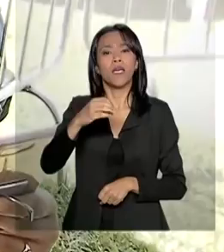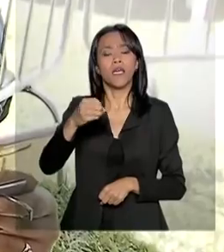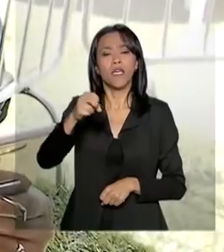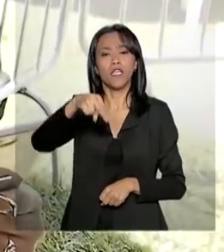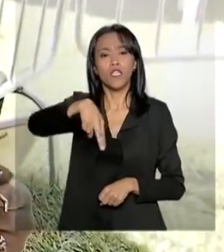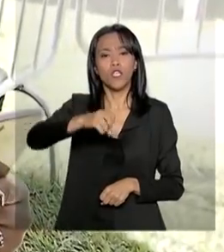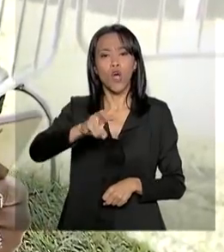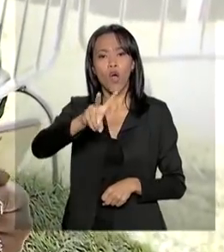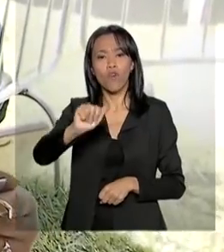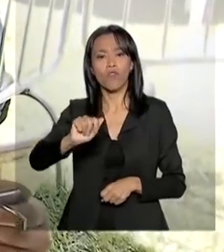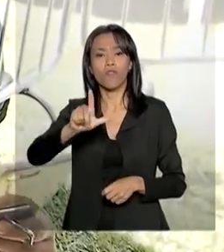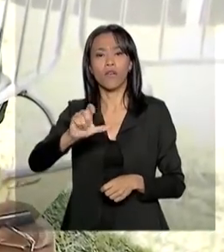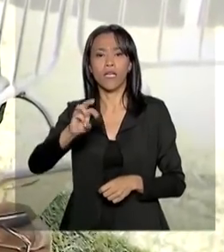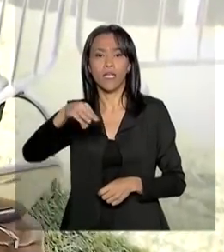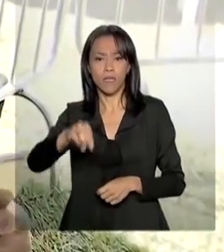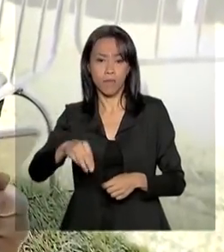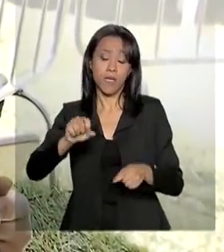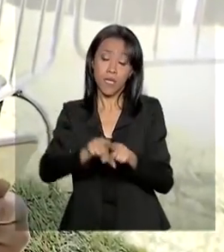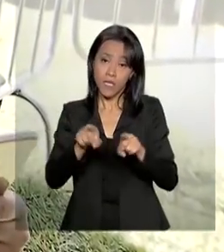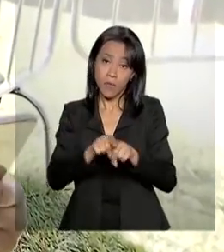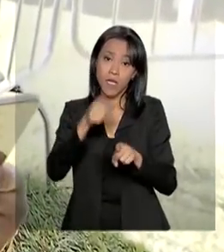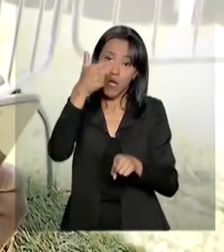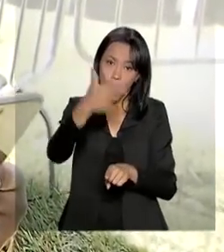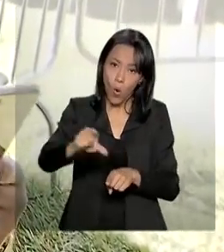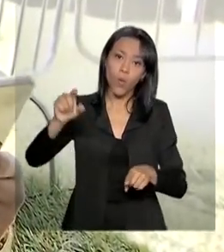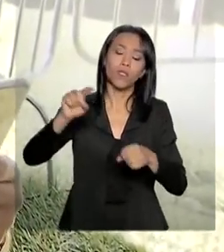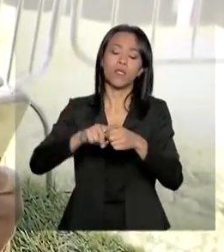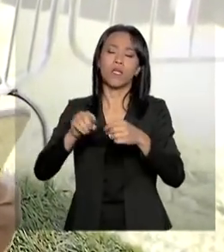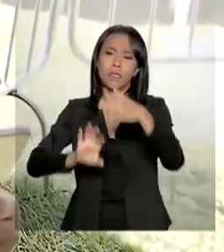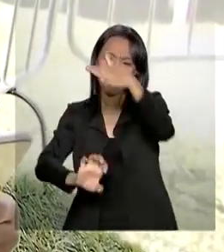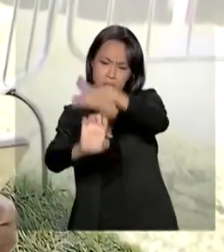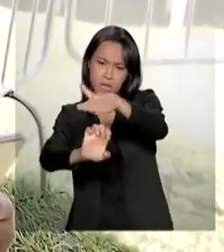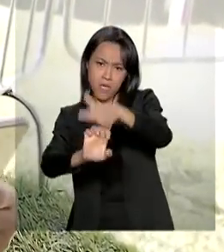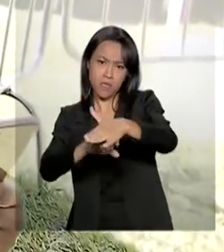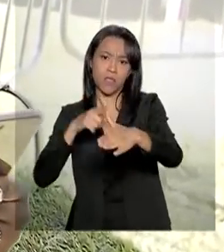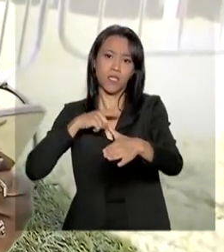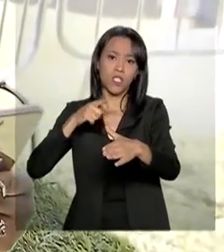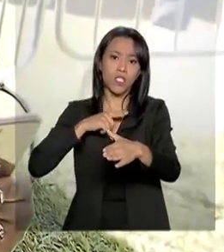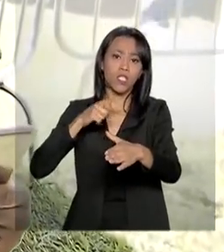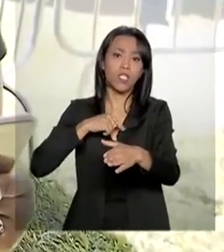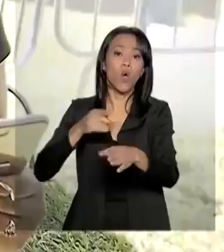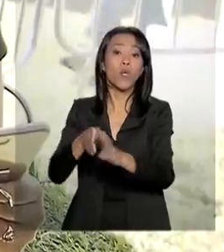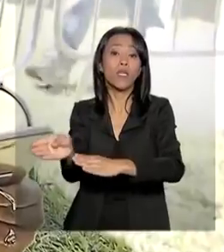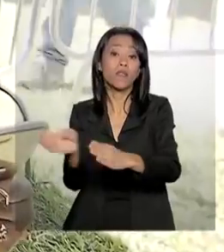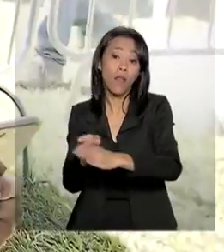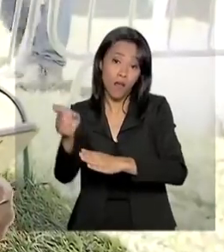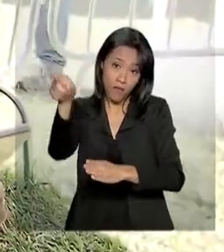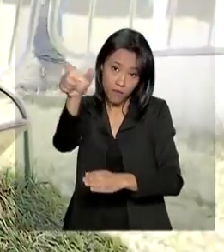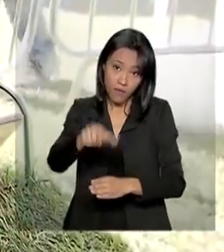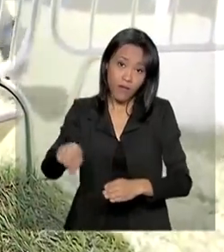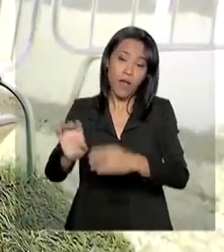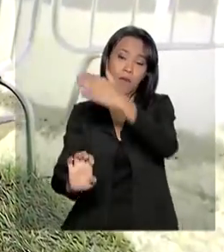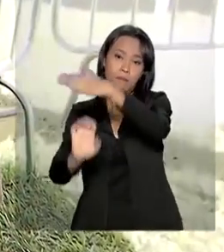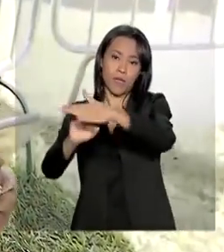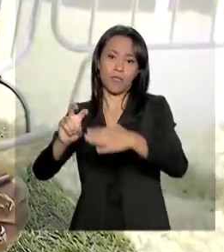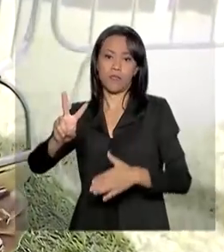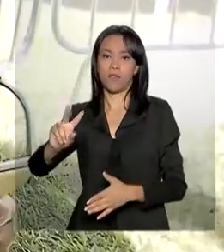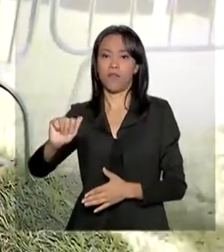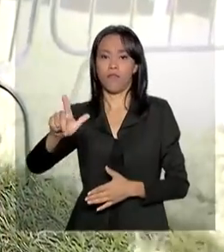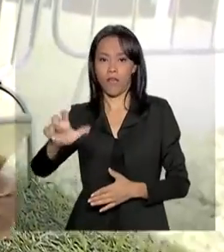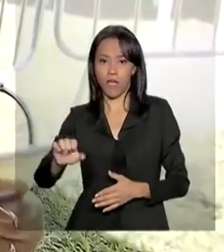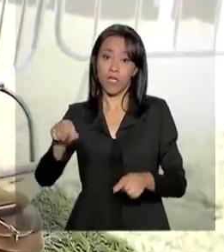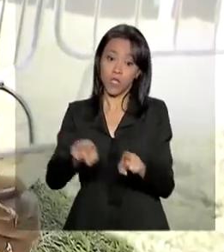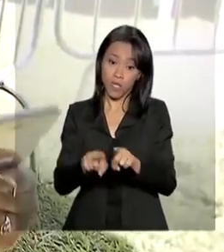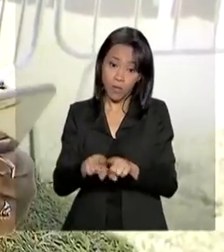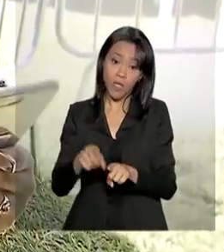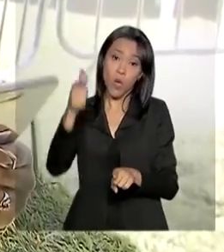no escritório de uma empresa terceirizada que prestava o serviço de consultoria para a empresa Vale. Também foi expedido mandado de busca e apreensão